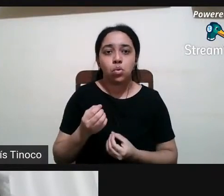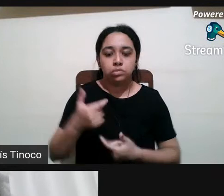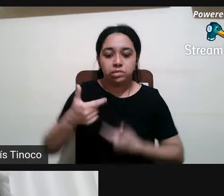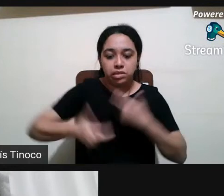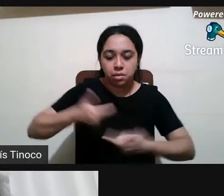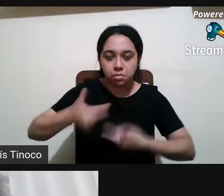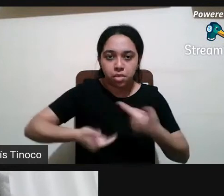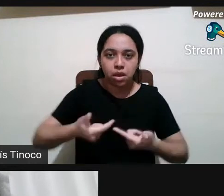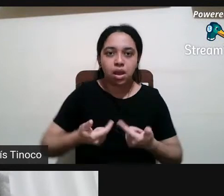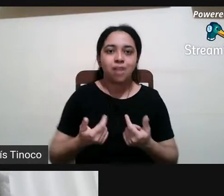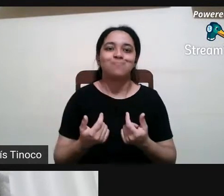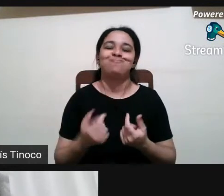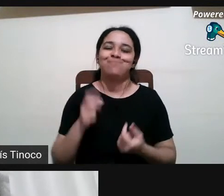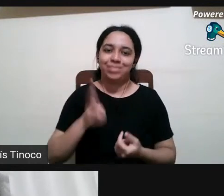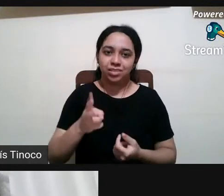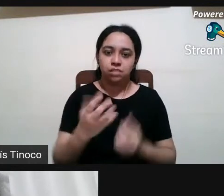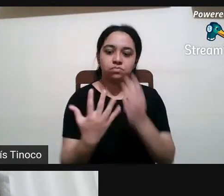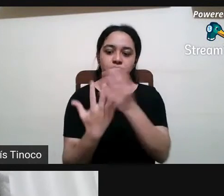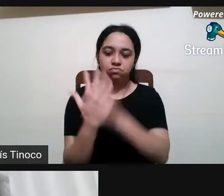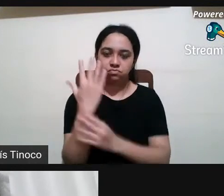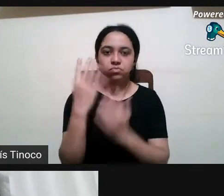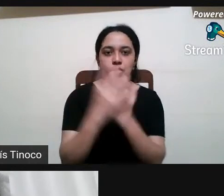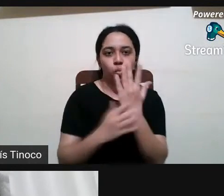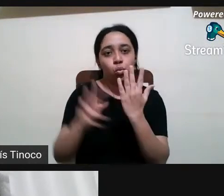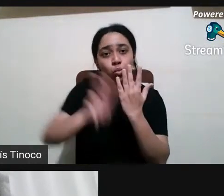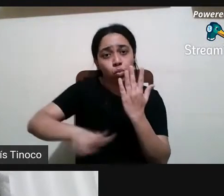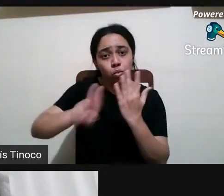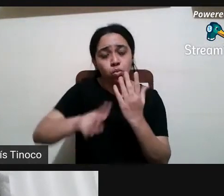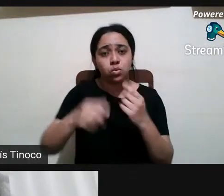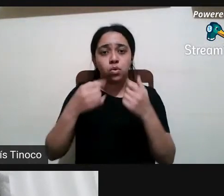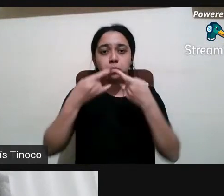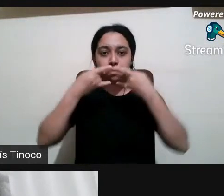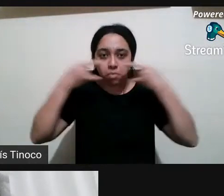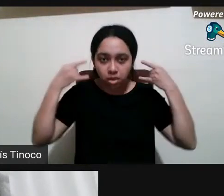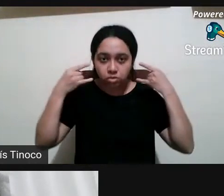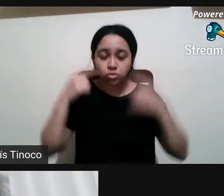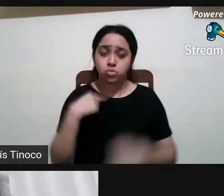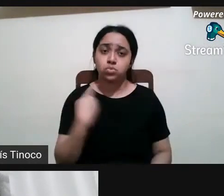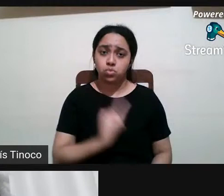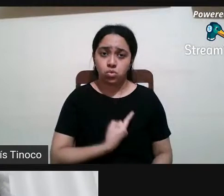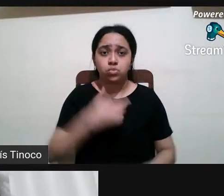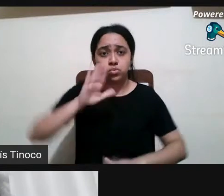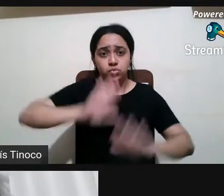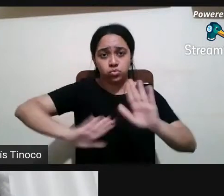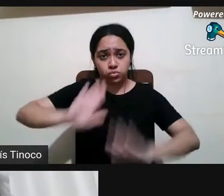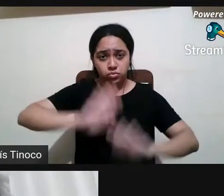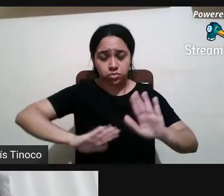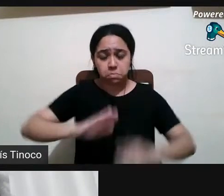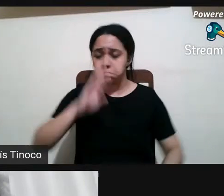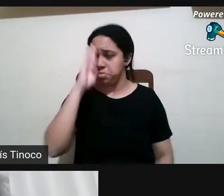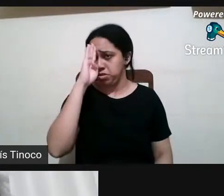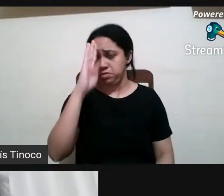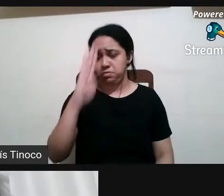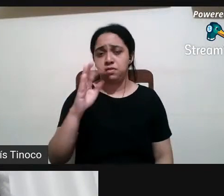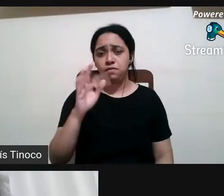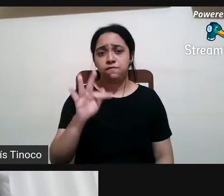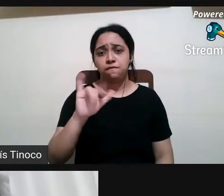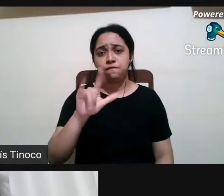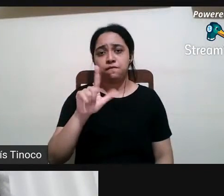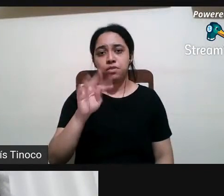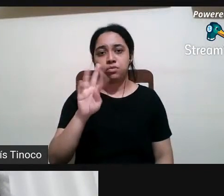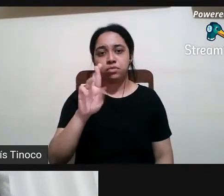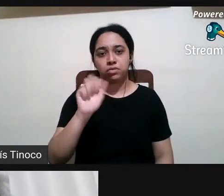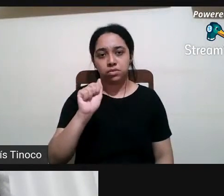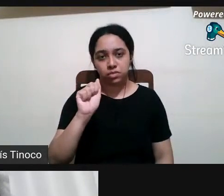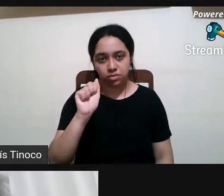e máscaras de nitrilo. Então, basicamente, eram esses os nossos cuidados, né? Filtrar principalmente mesmo que seja